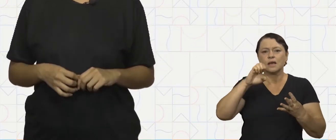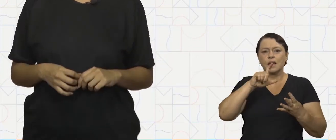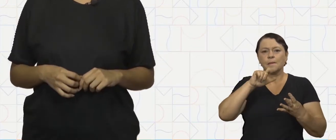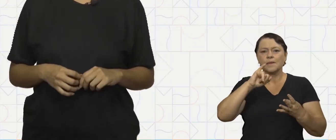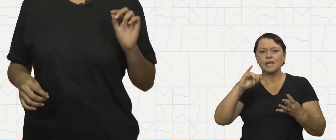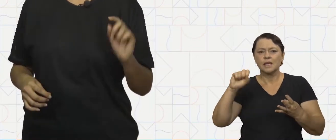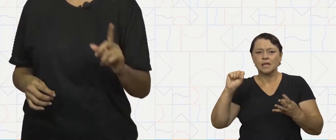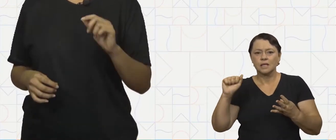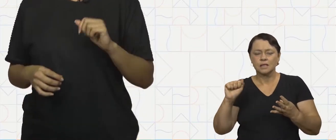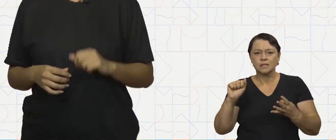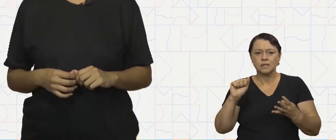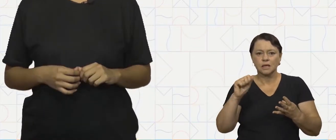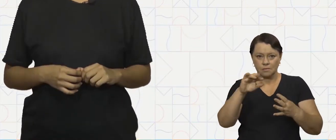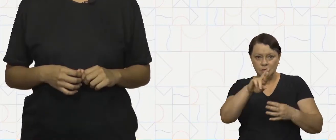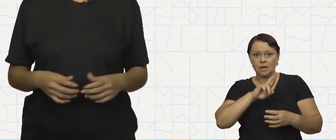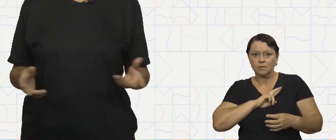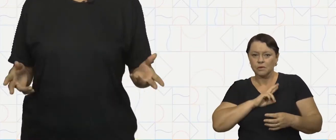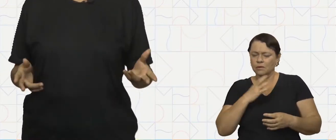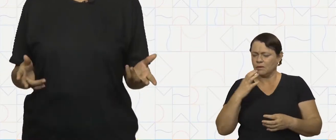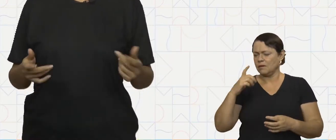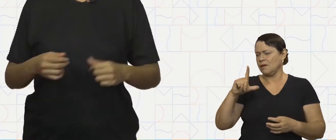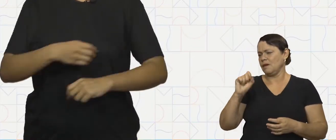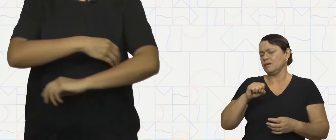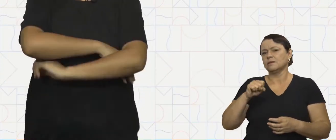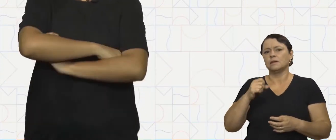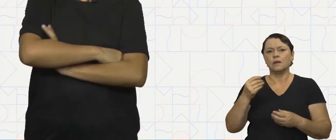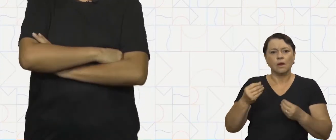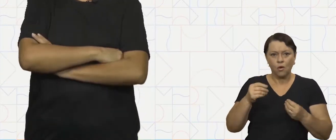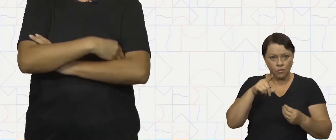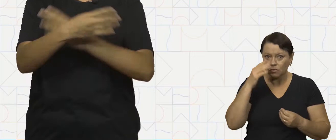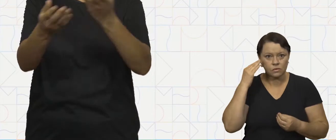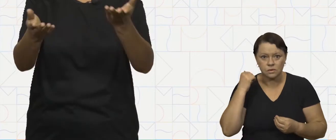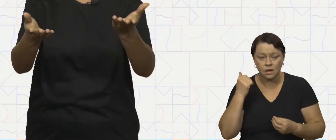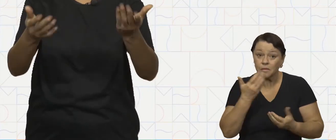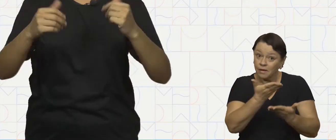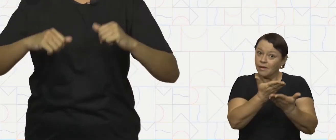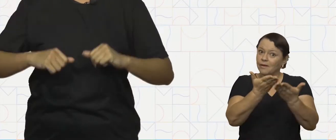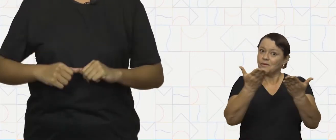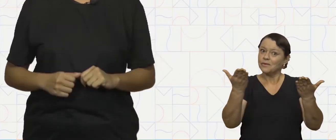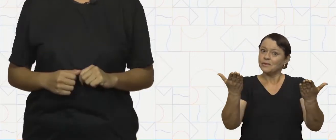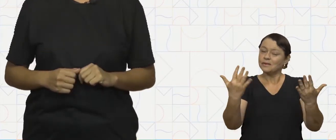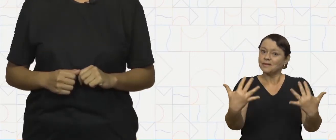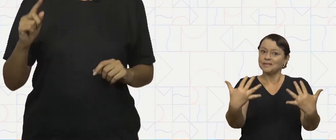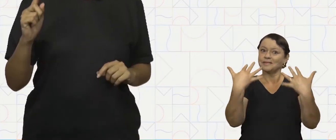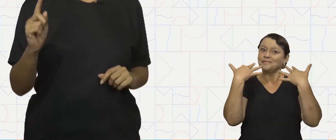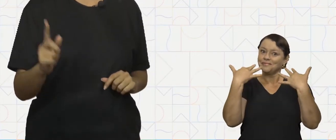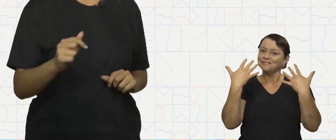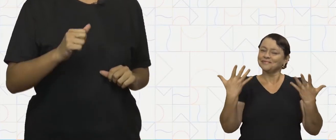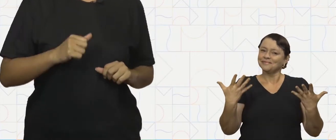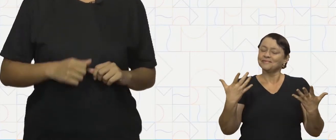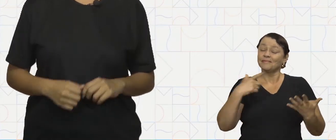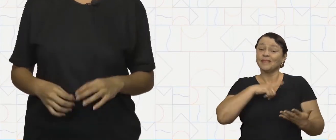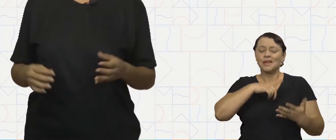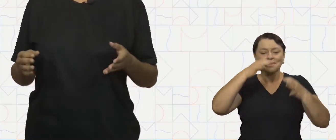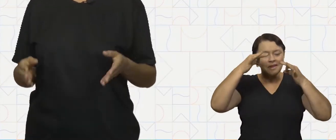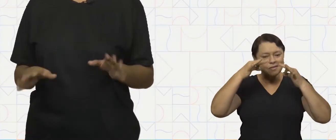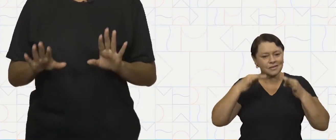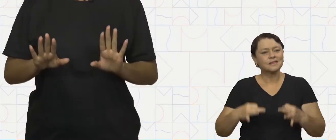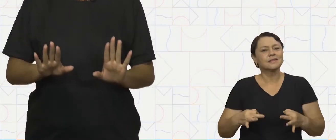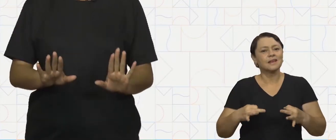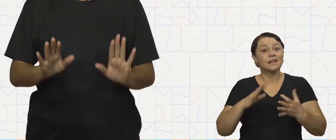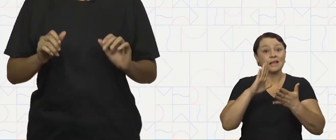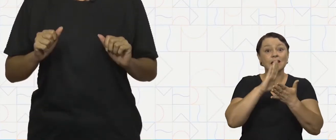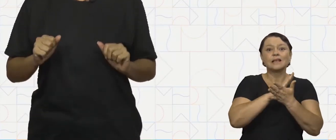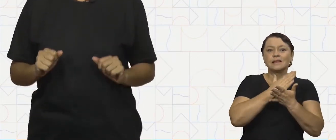souberam me responder? Claro que sim! Como assim, com quem que eu tô falando? De vocês que estão me assistindo. Eu aposto que eu sei pelo